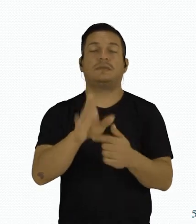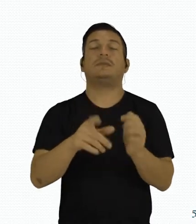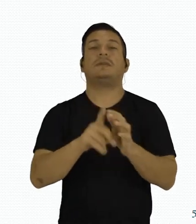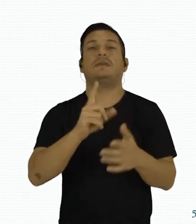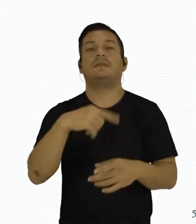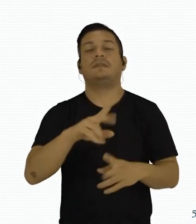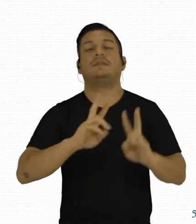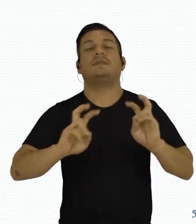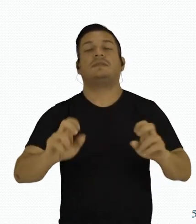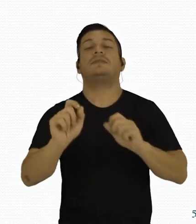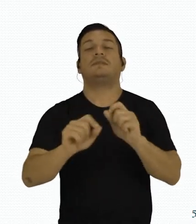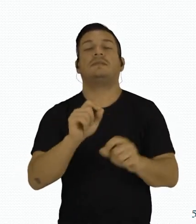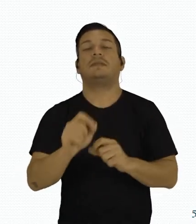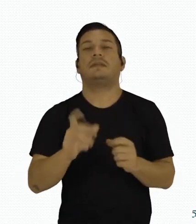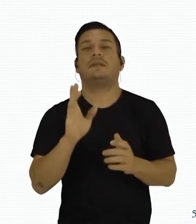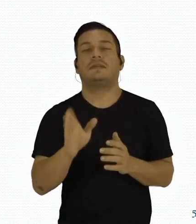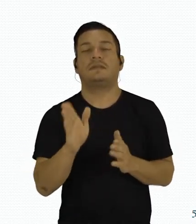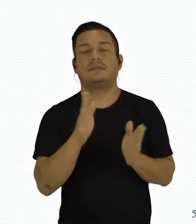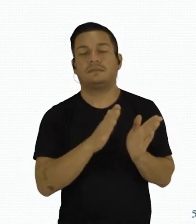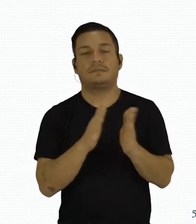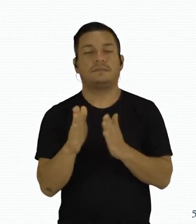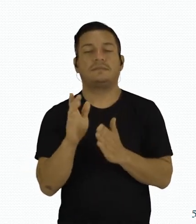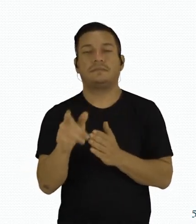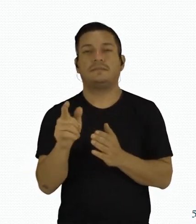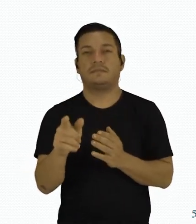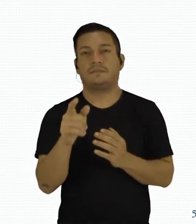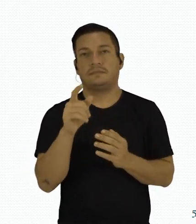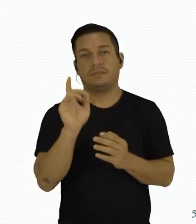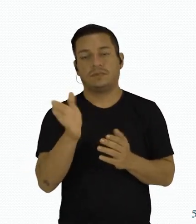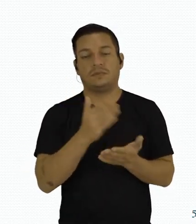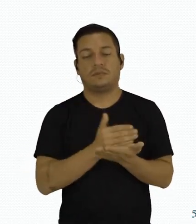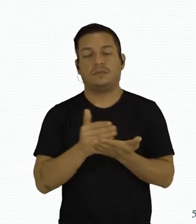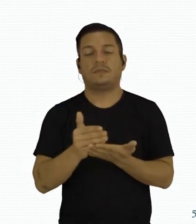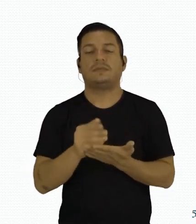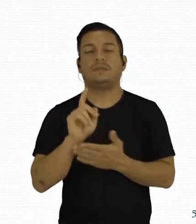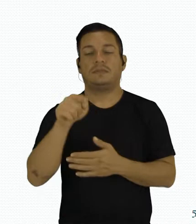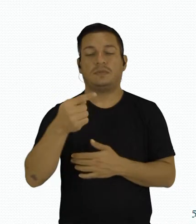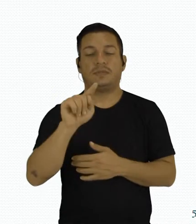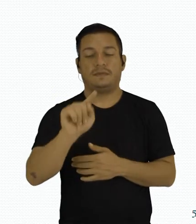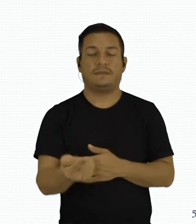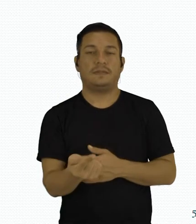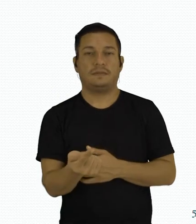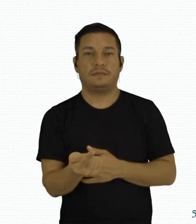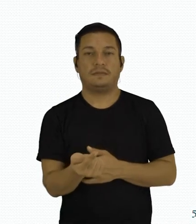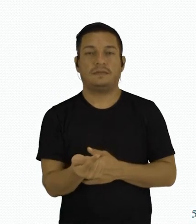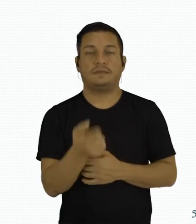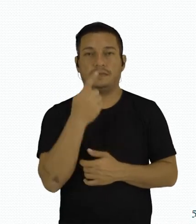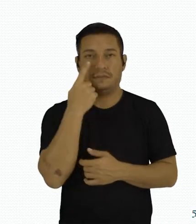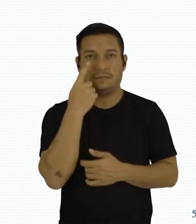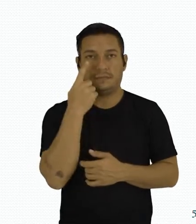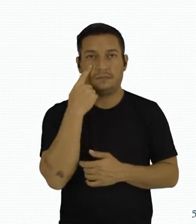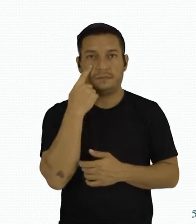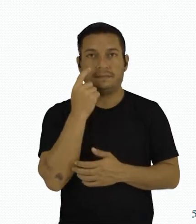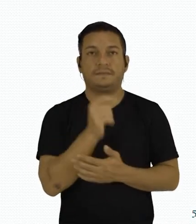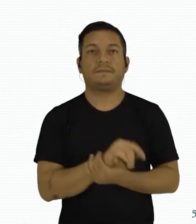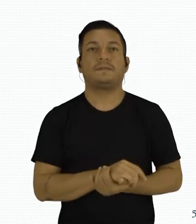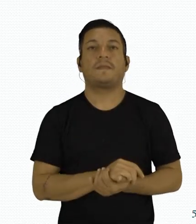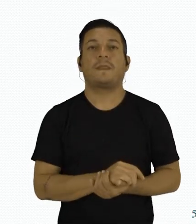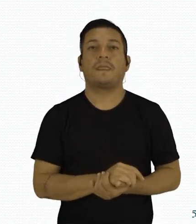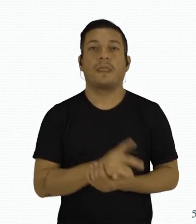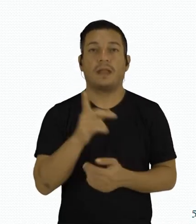período dessas dízimas, eles já se iniciavam já após a vírgula. Então, veja bem, ó,